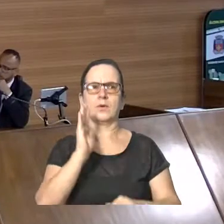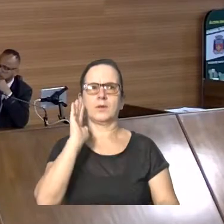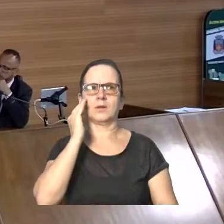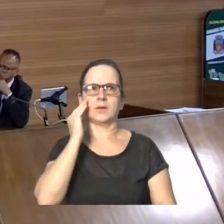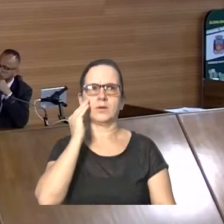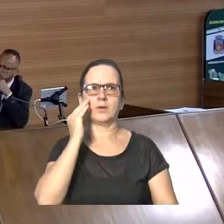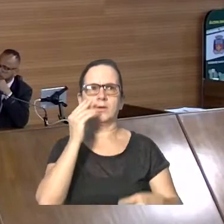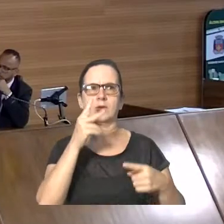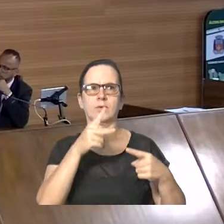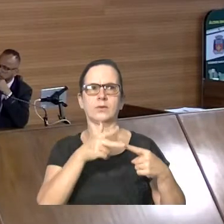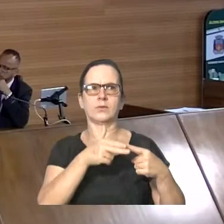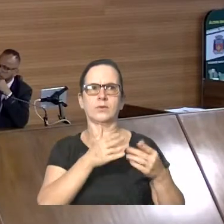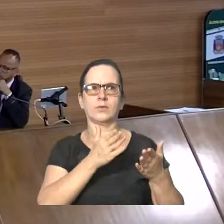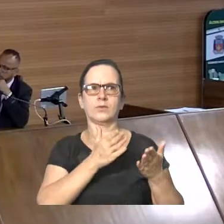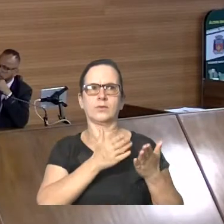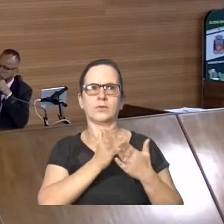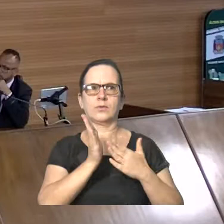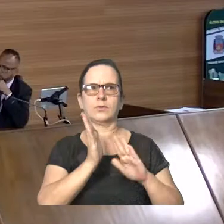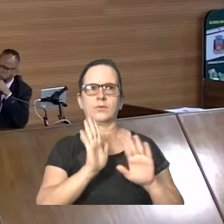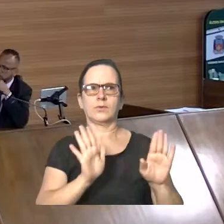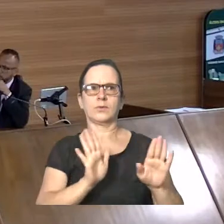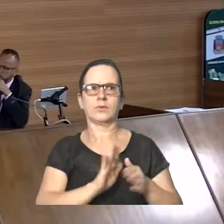ciente, o veto estava vencido.